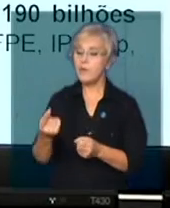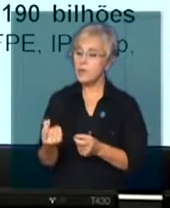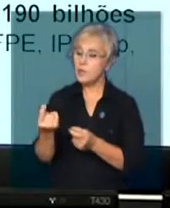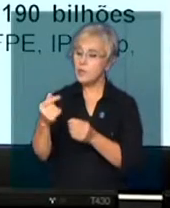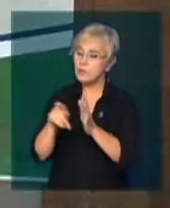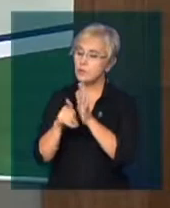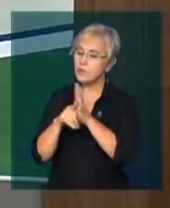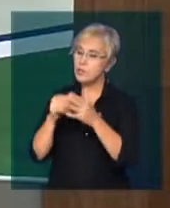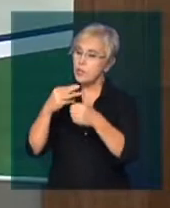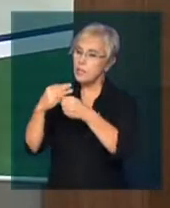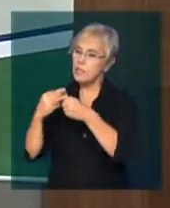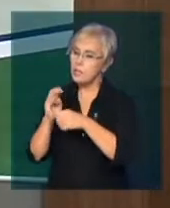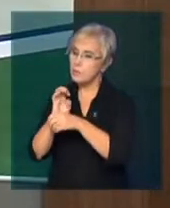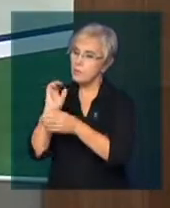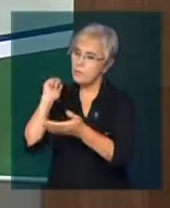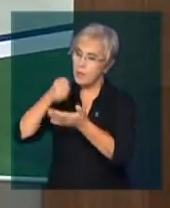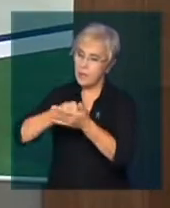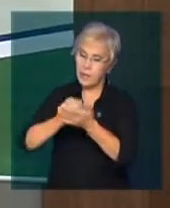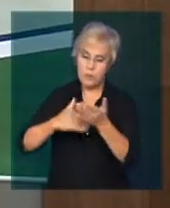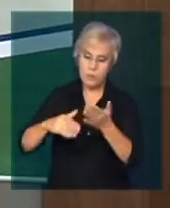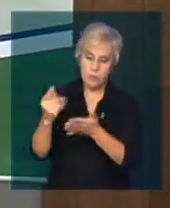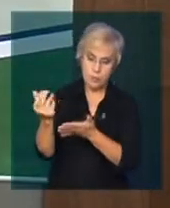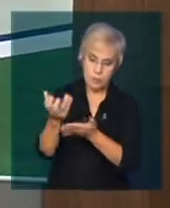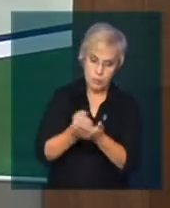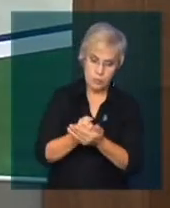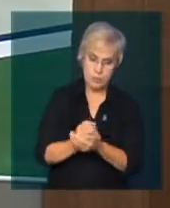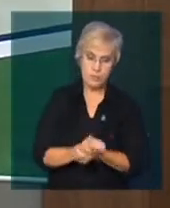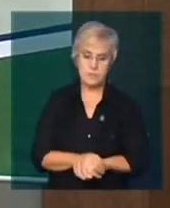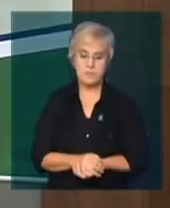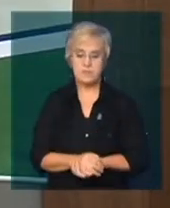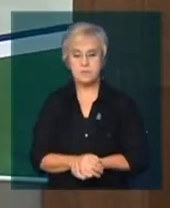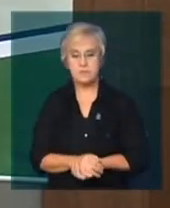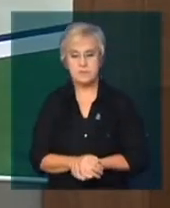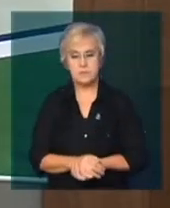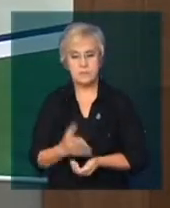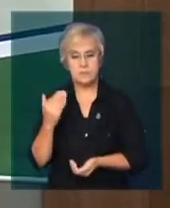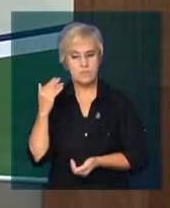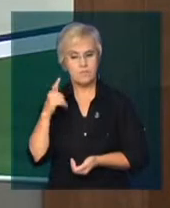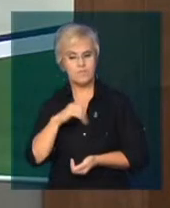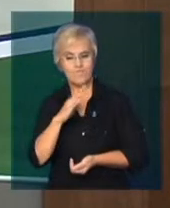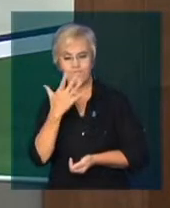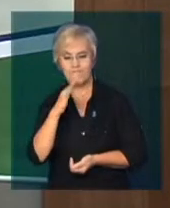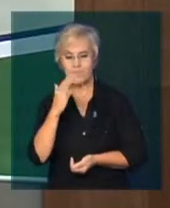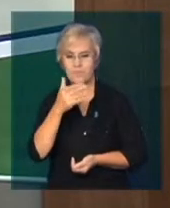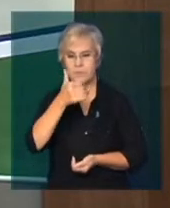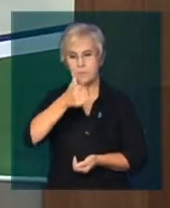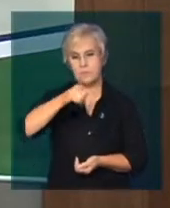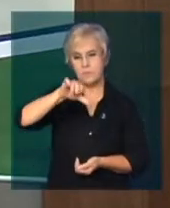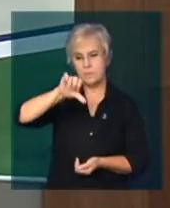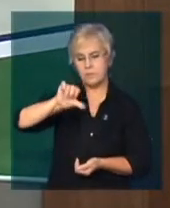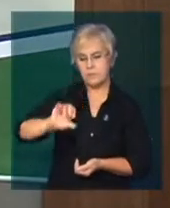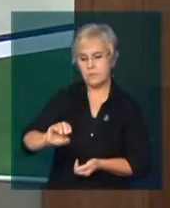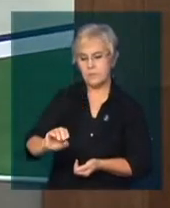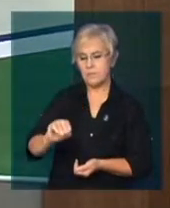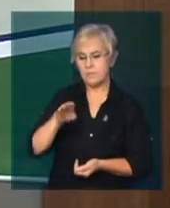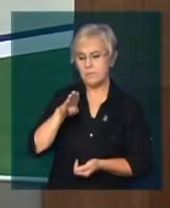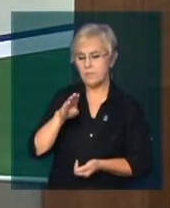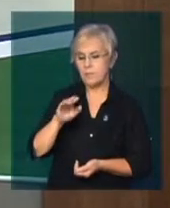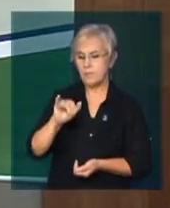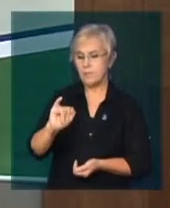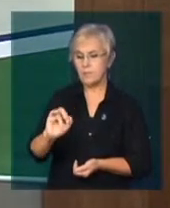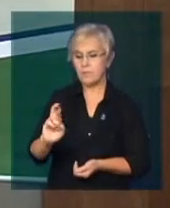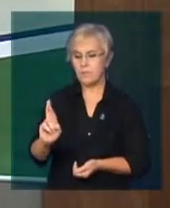Um acordo do Tribunal de Contas da União estimou em aproximadamente 190 bilhões